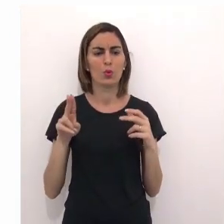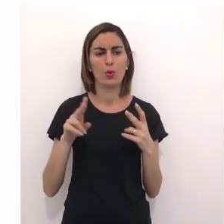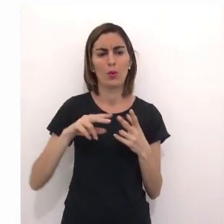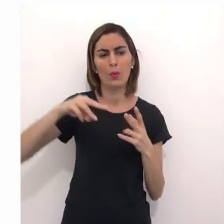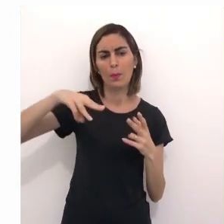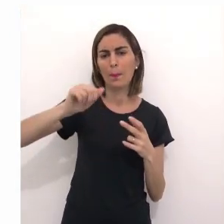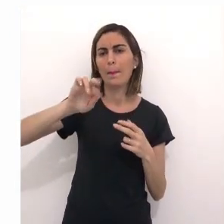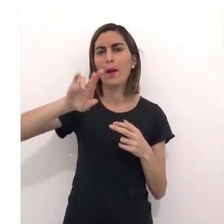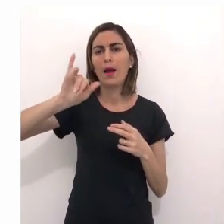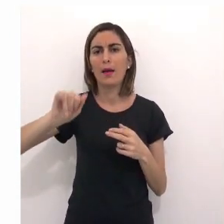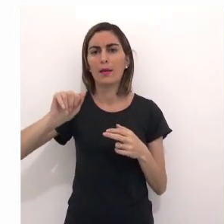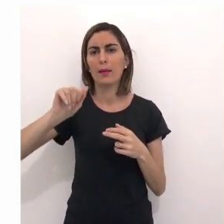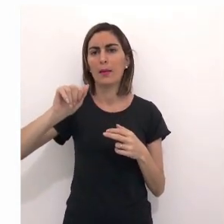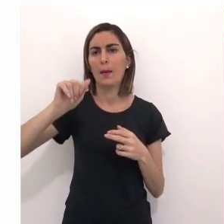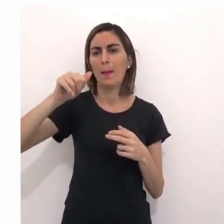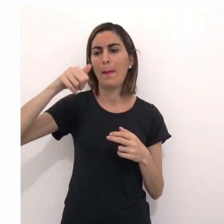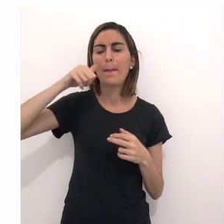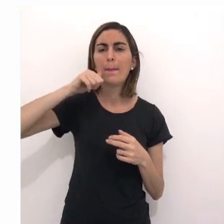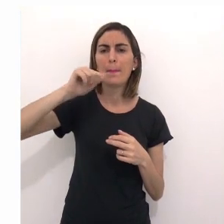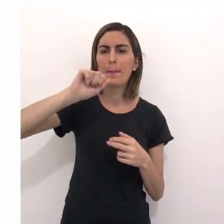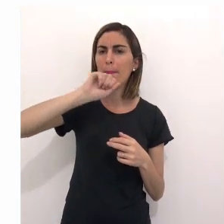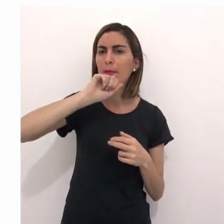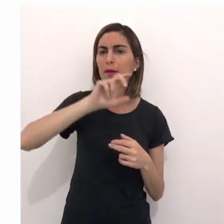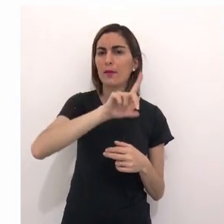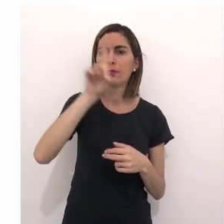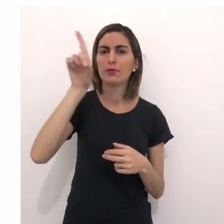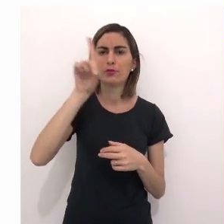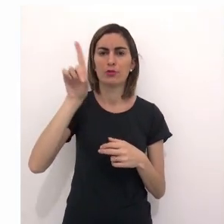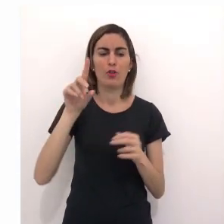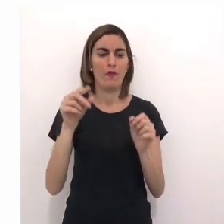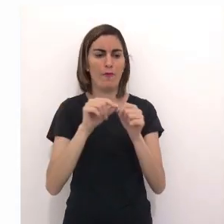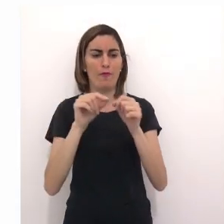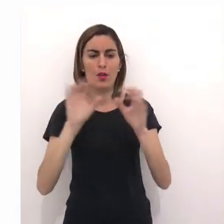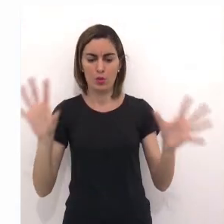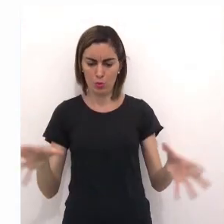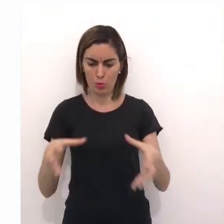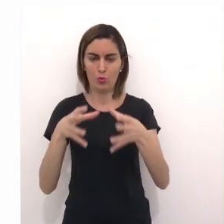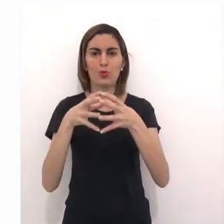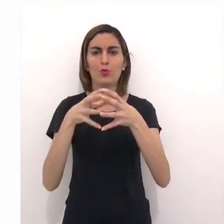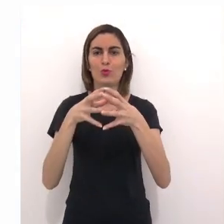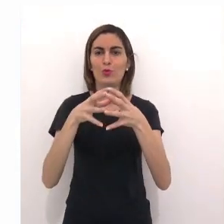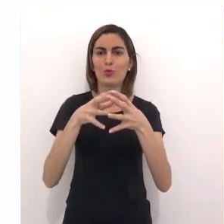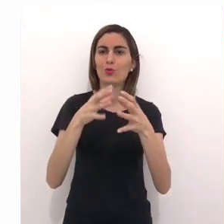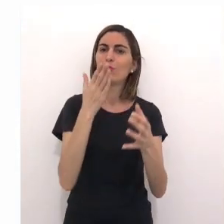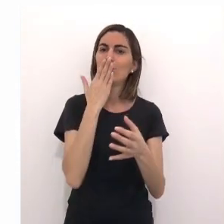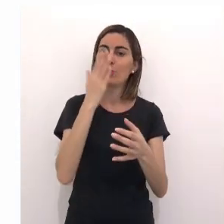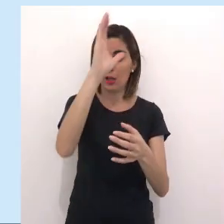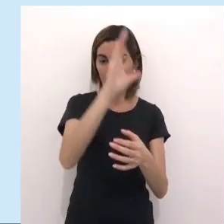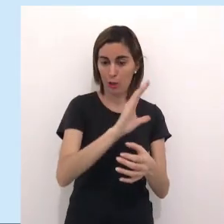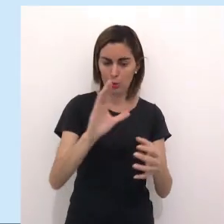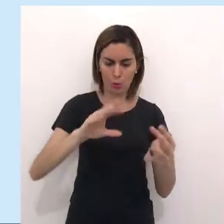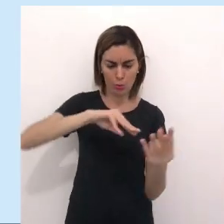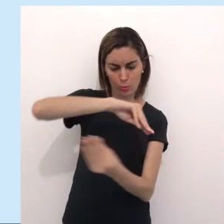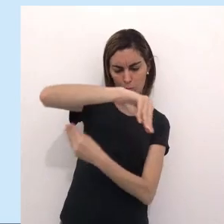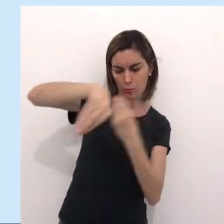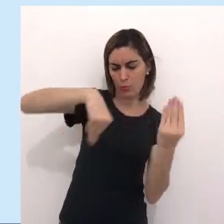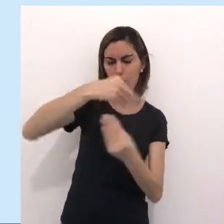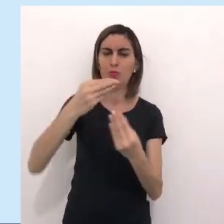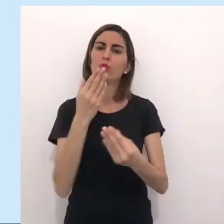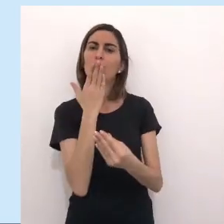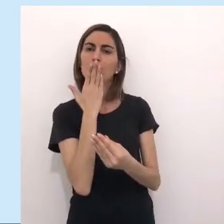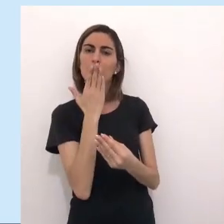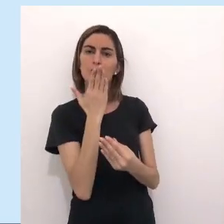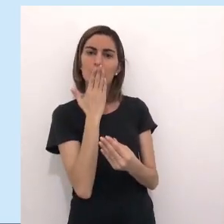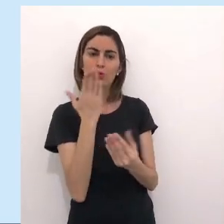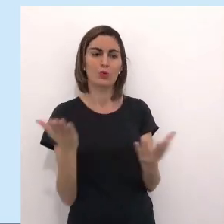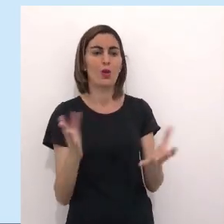Deus. Estava, portanto, feita a fusão católica e indígena. Observe. Então, na realidade, absolveram